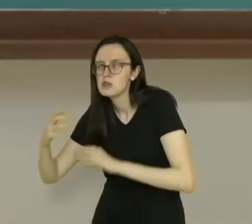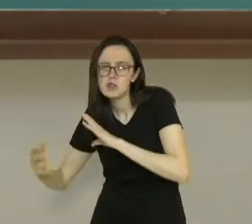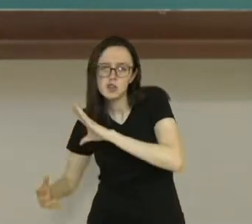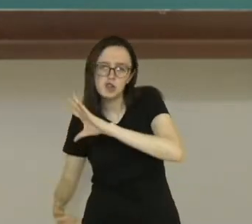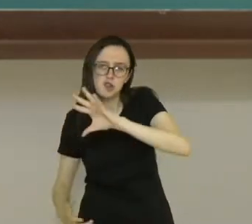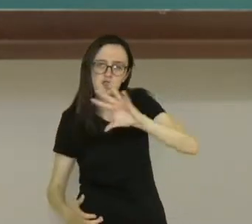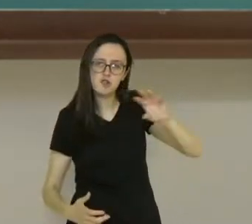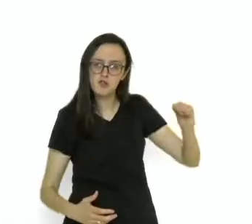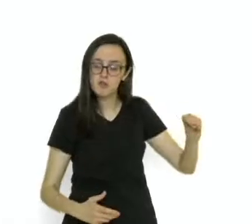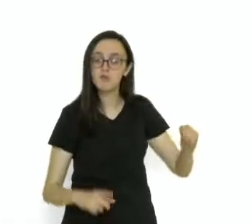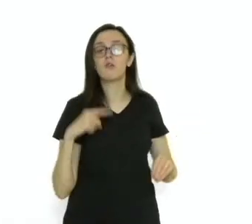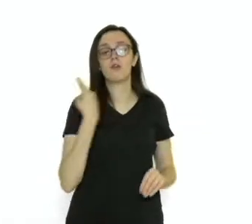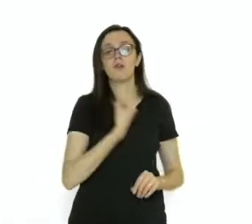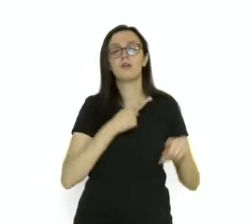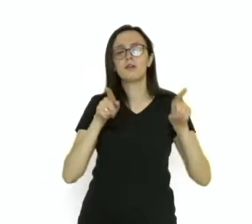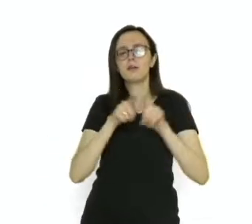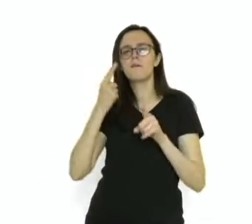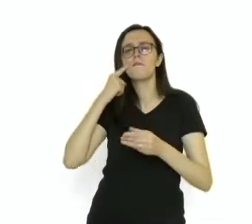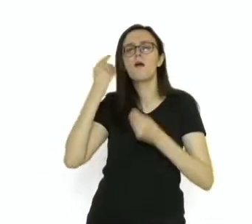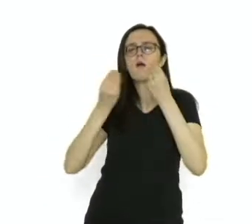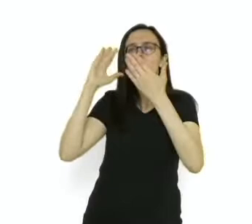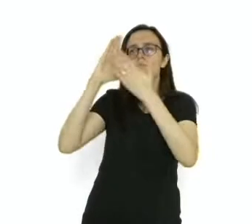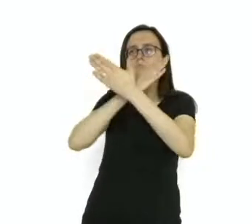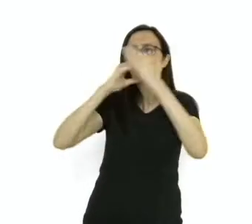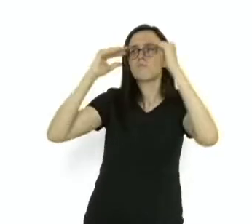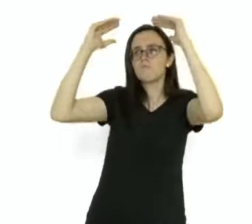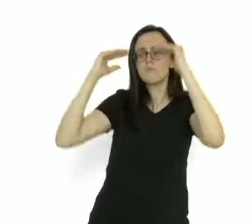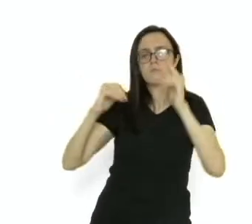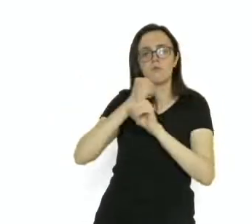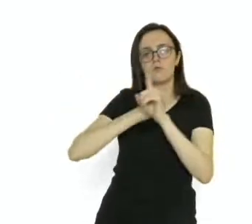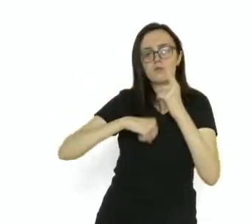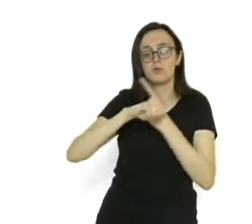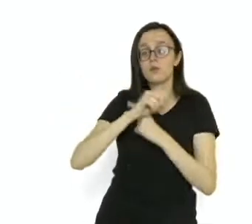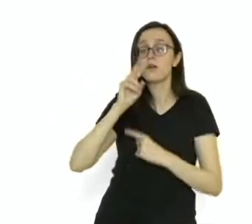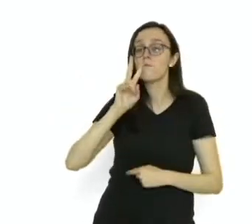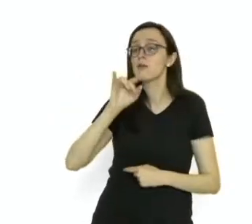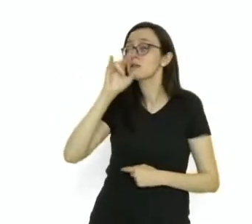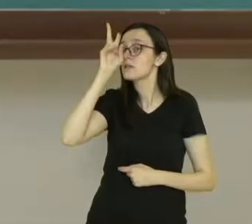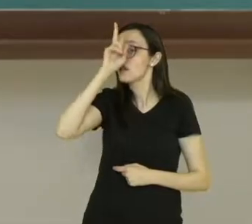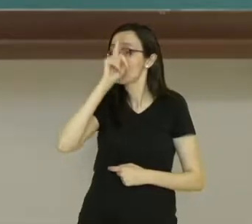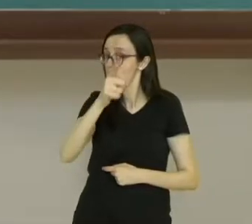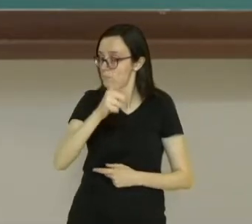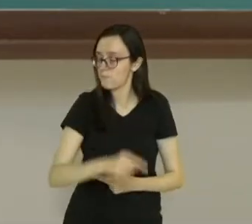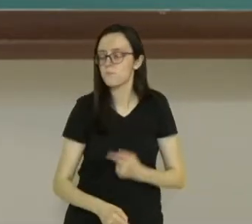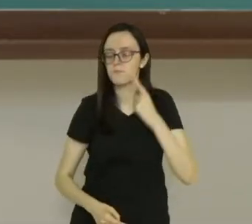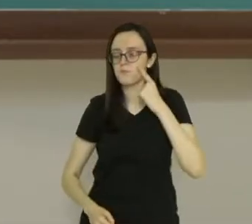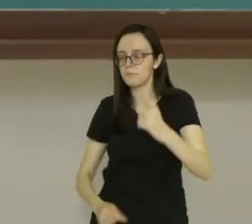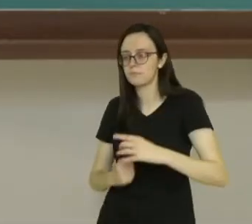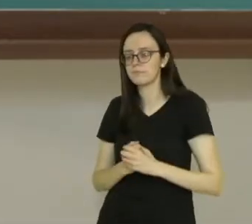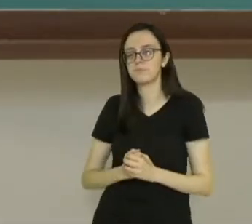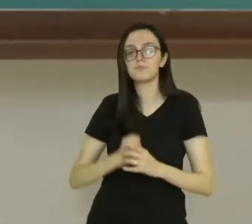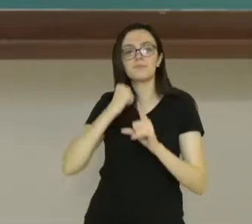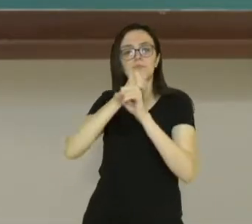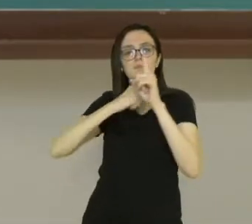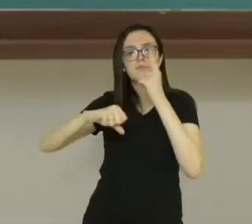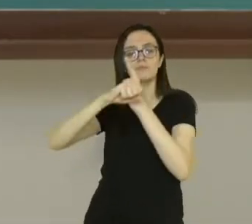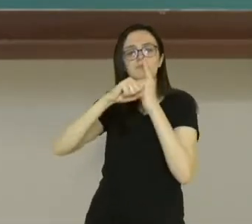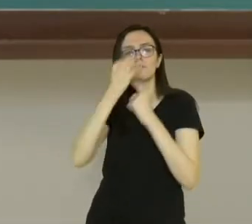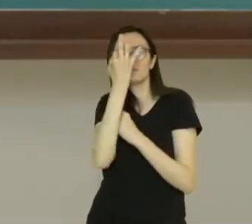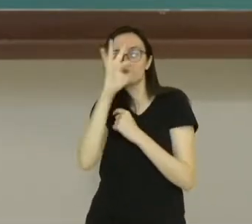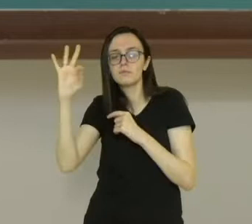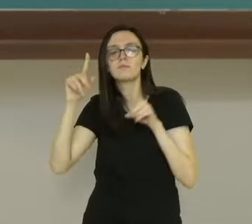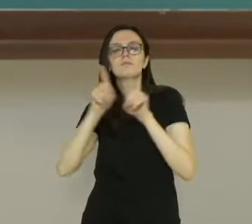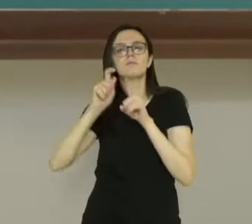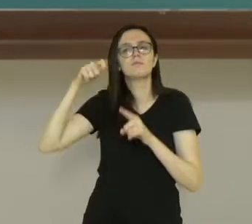daí a gente vai ver como é que estava dividida essa sociedade. Vamos ver se vocês relembram. Olha só, a sociedade francesa ela é